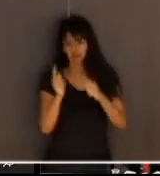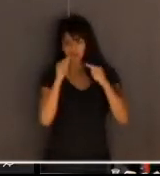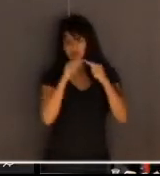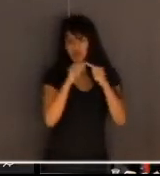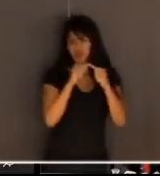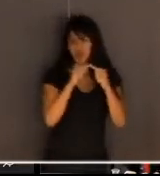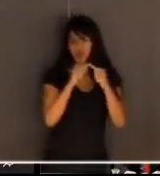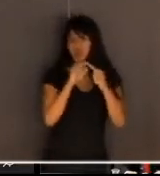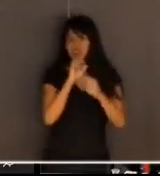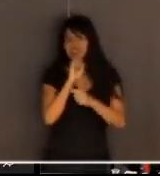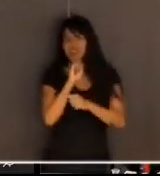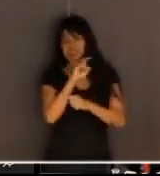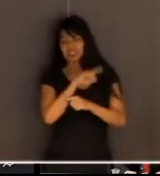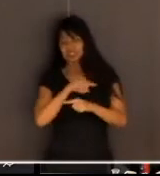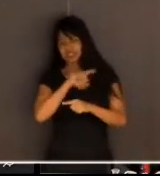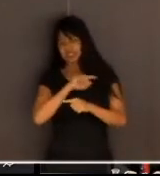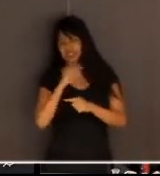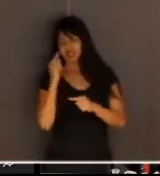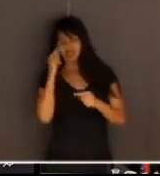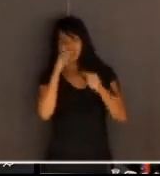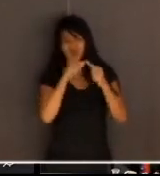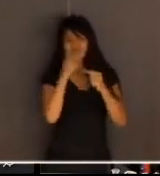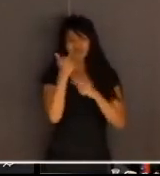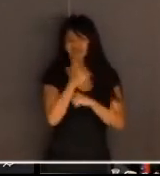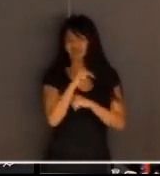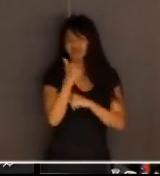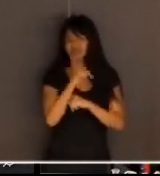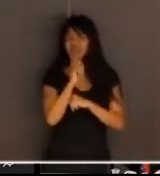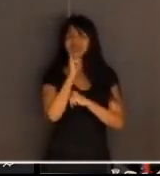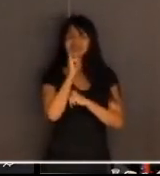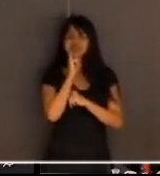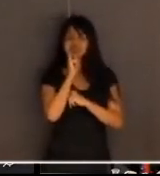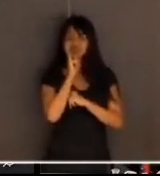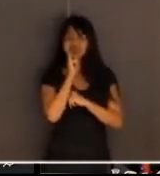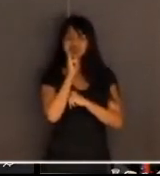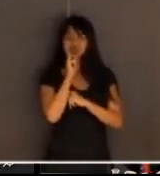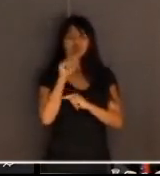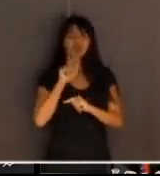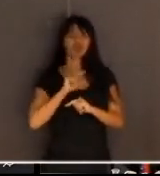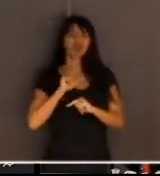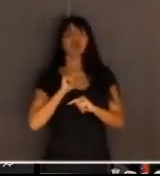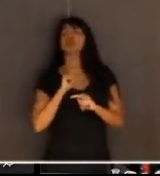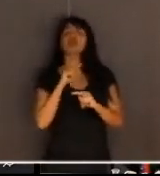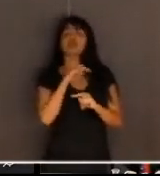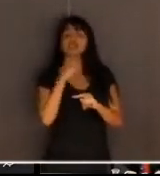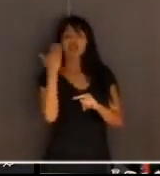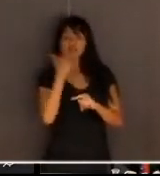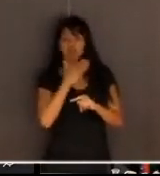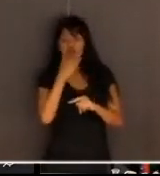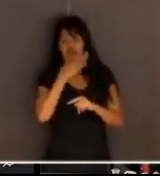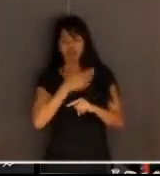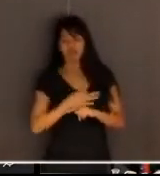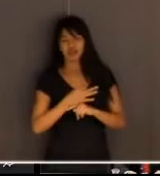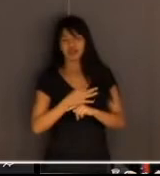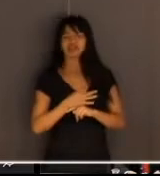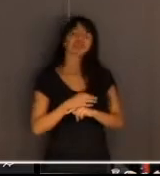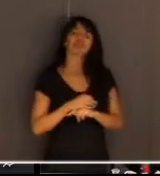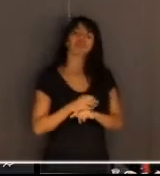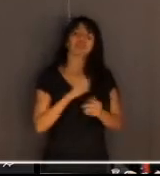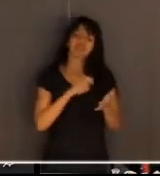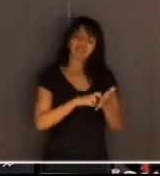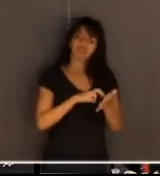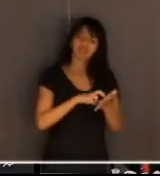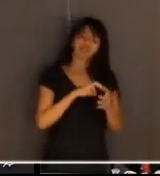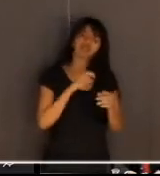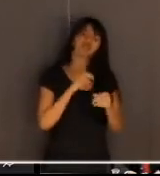objetos tenham tido assegurada a custódia dessa prova, correta cadeia de custódia. Ou